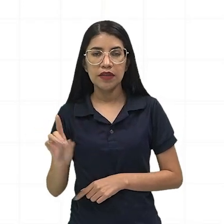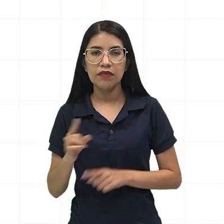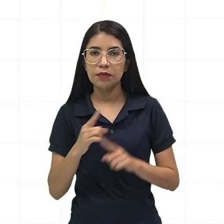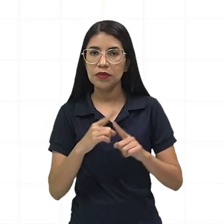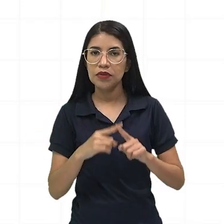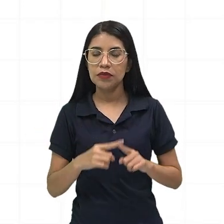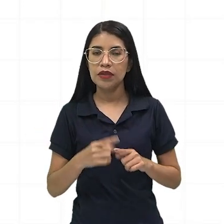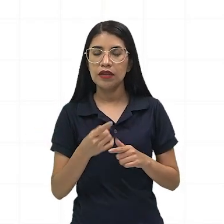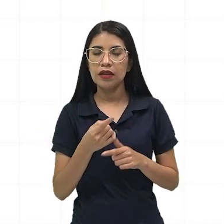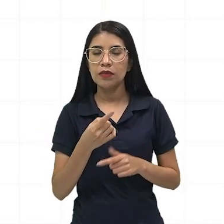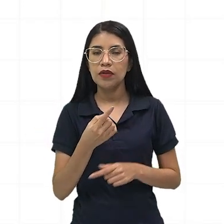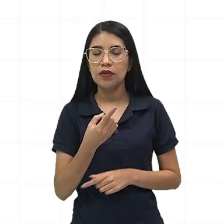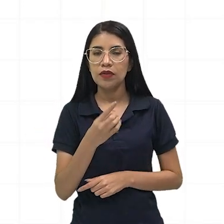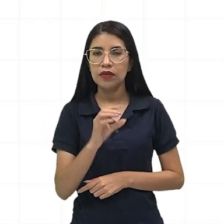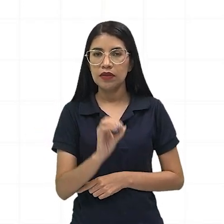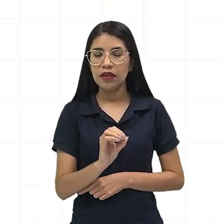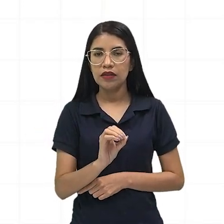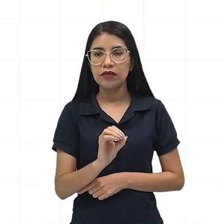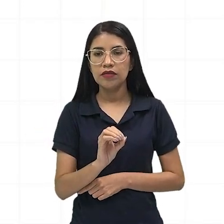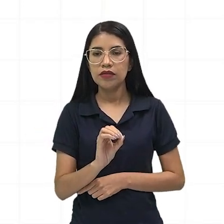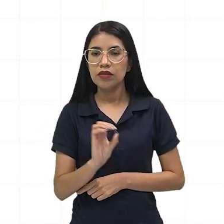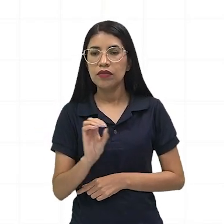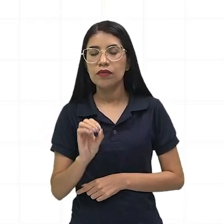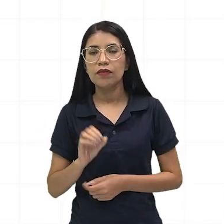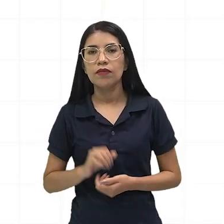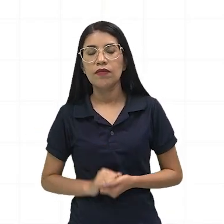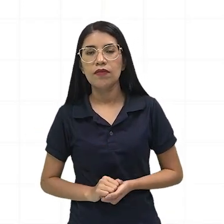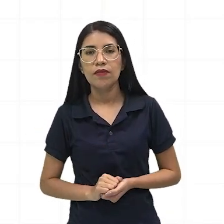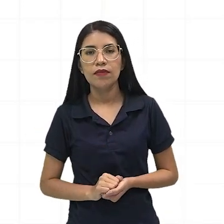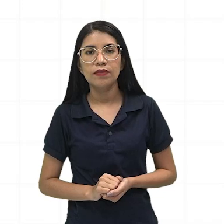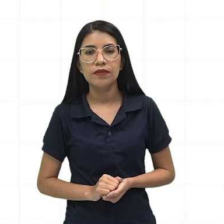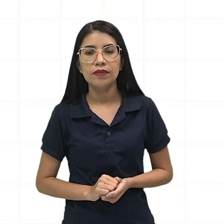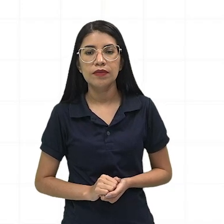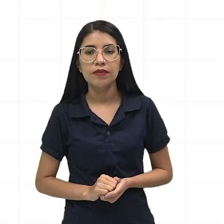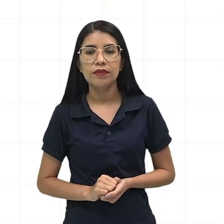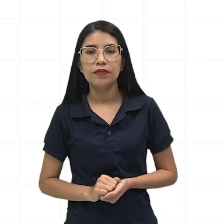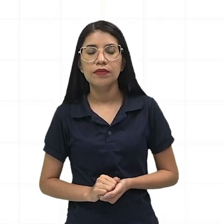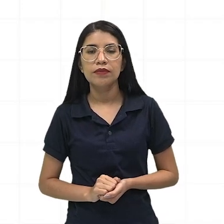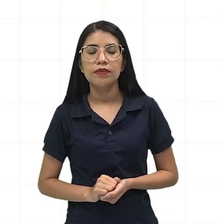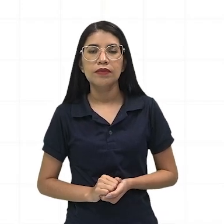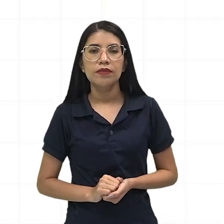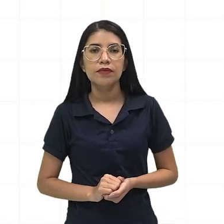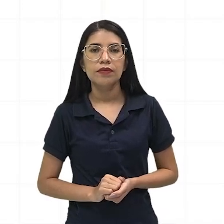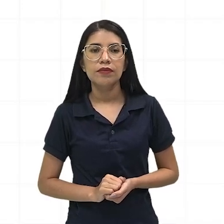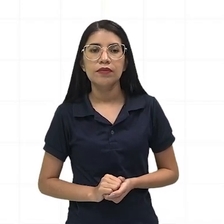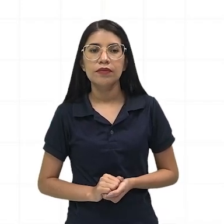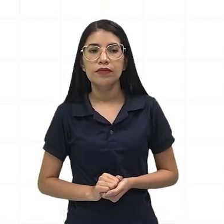unidade vizinha, né? Ó, tá? Lembrando disso. Vamos, então,